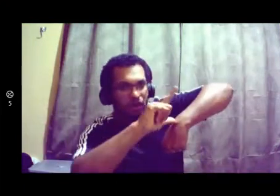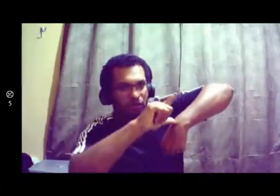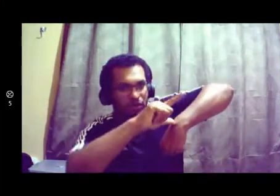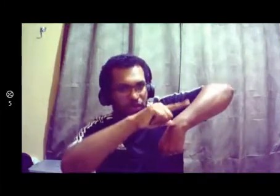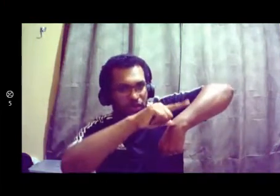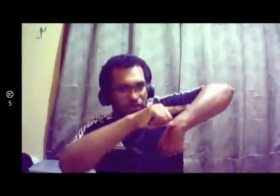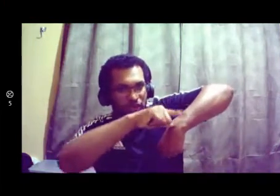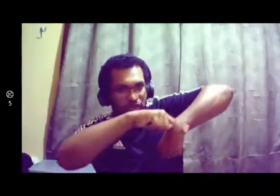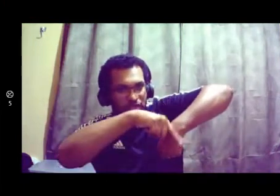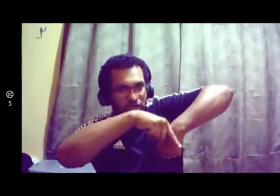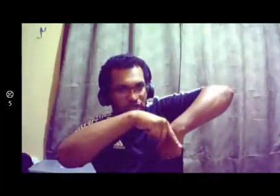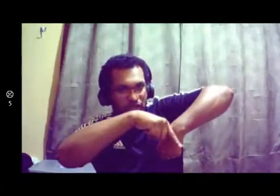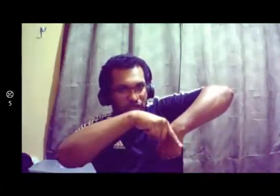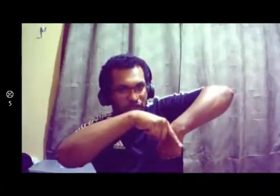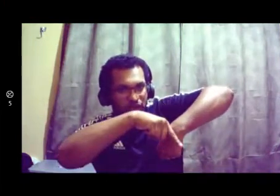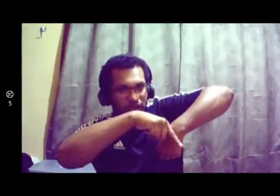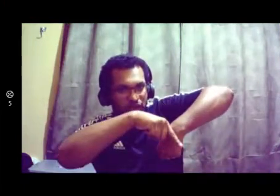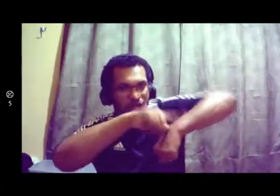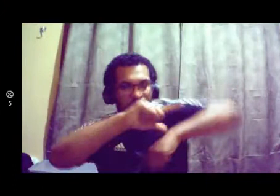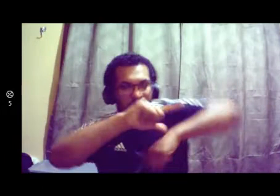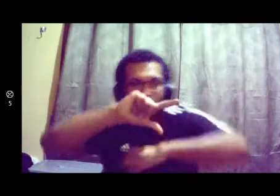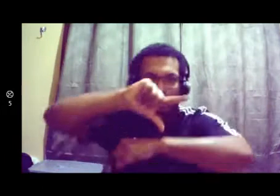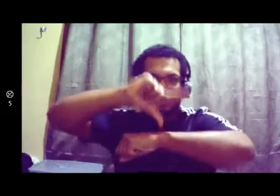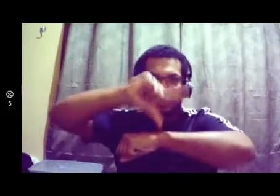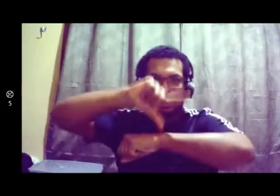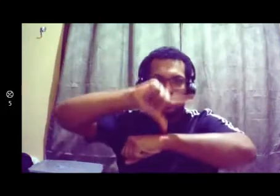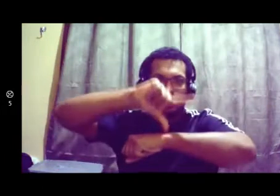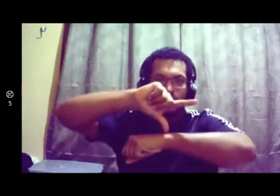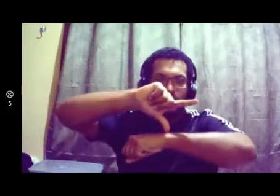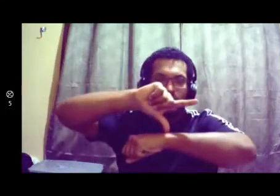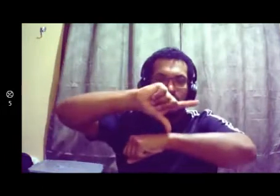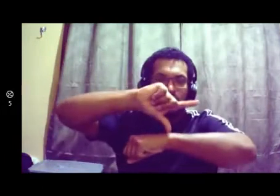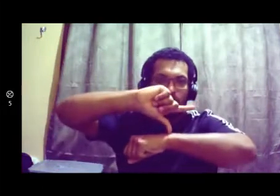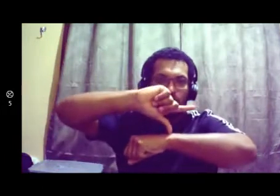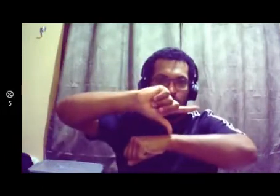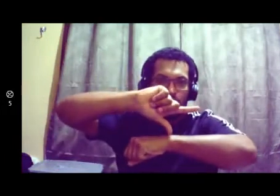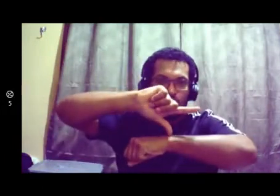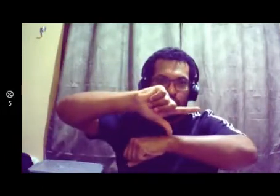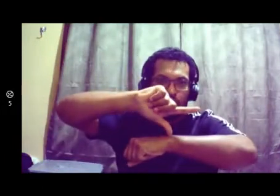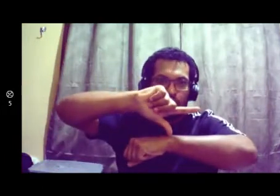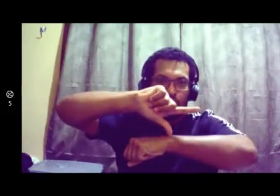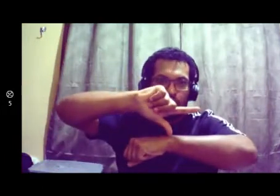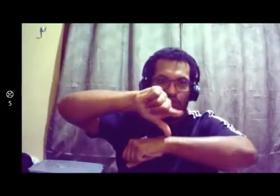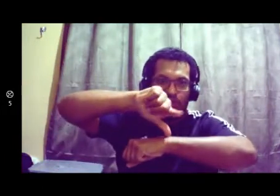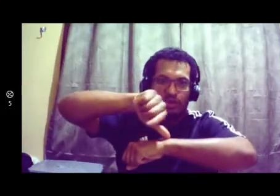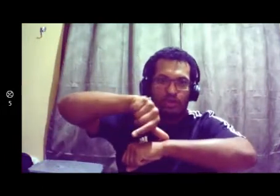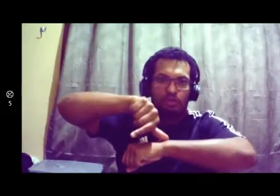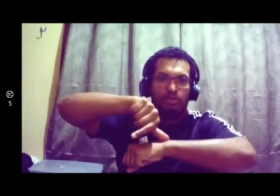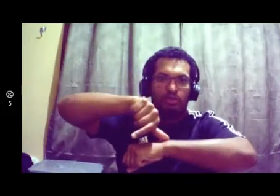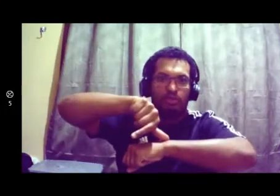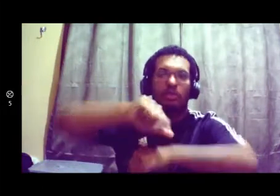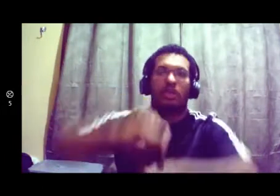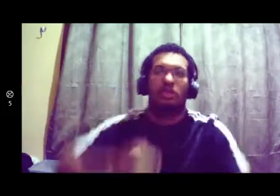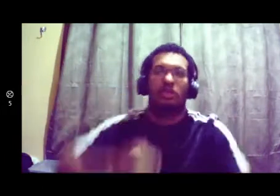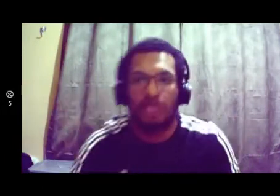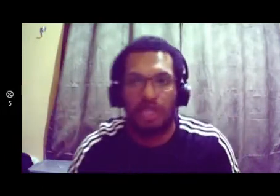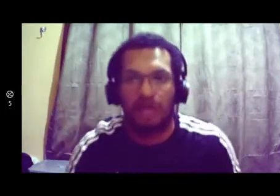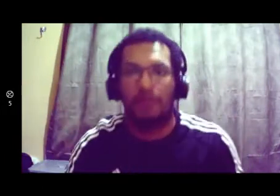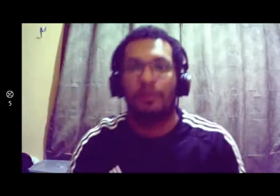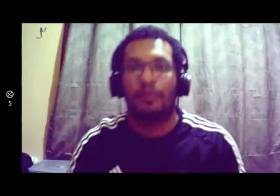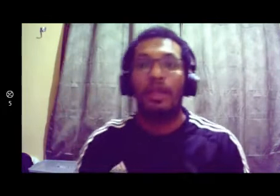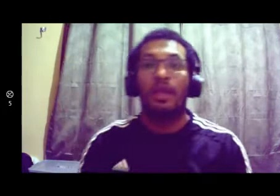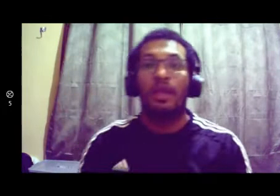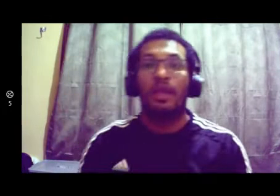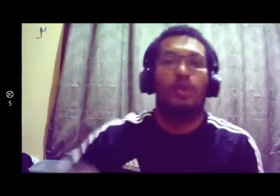ó. Olha o ponteiro do relógio se mexendo. Então, você faz assim, na direção onde fica o relógio de punho e o ponteiro do relógio se